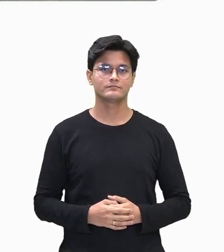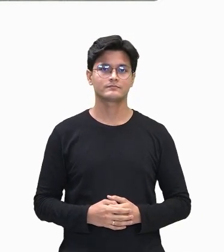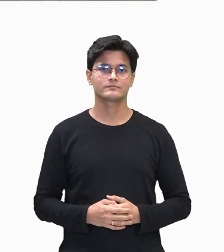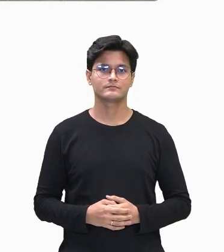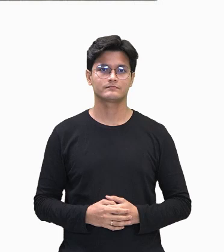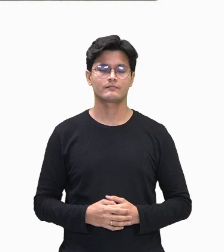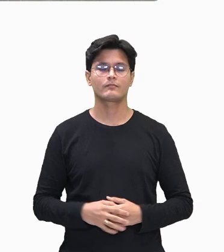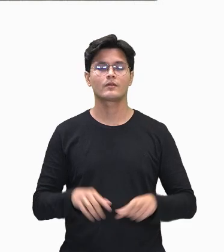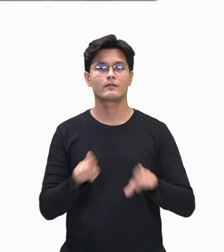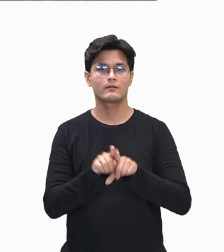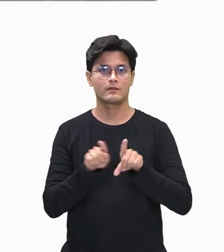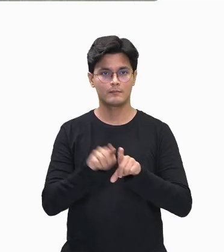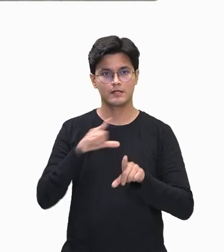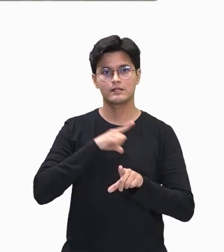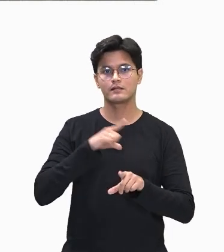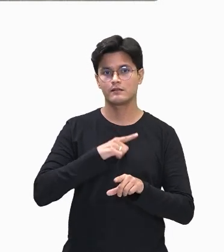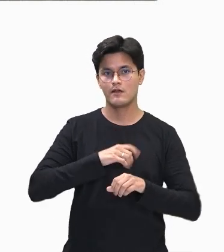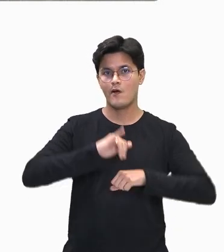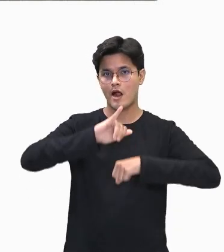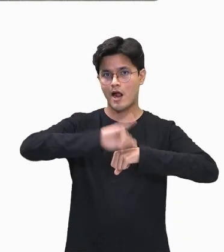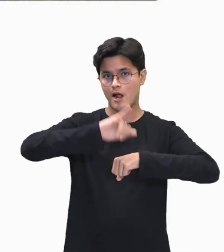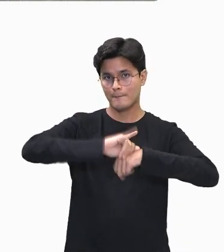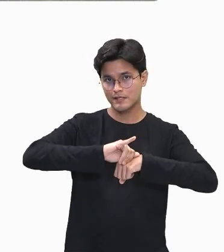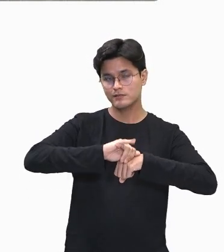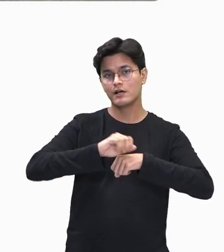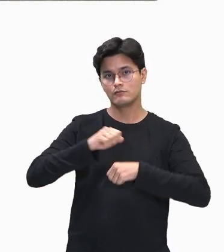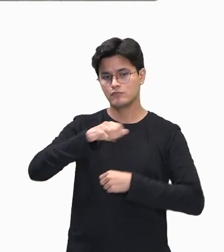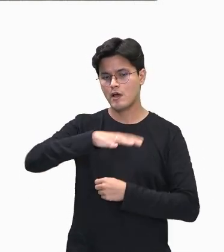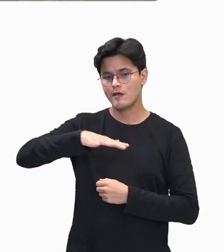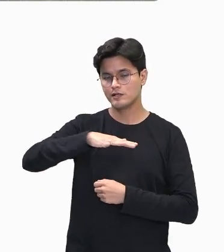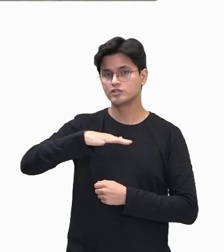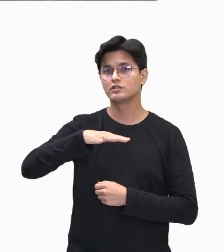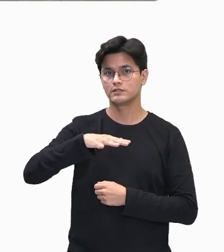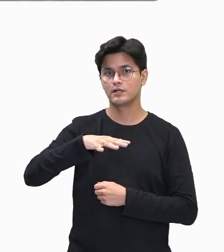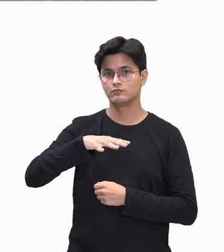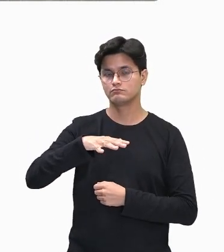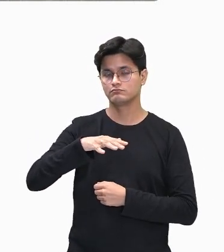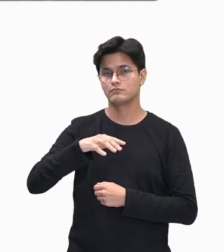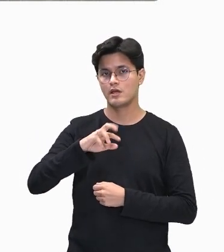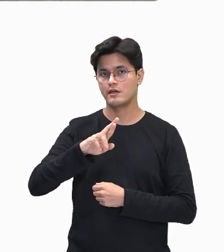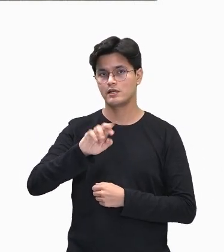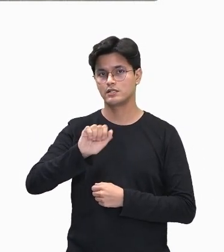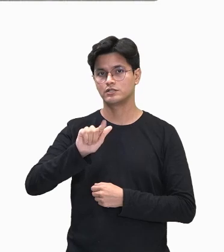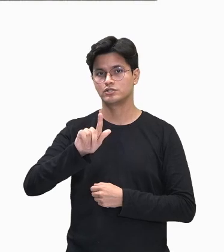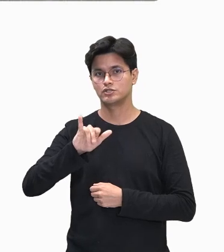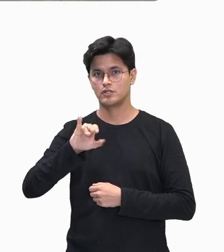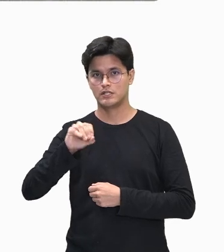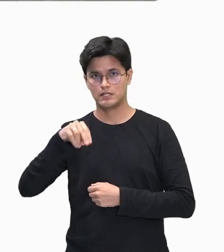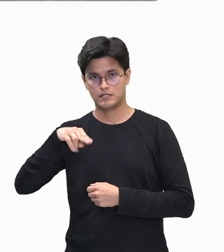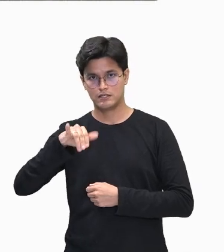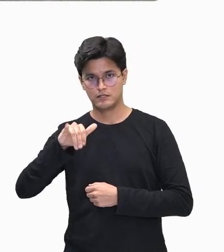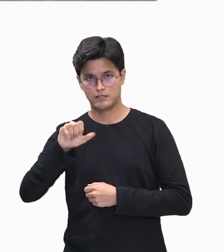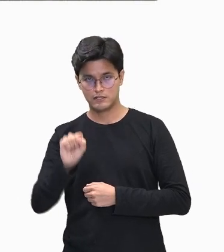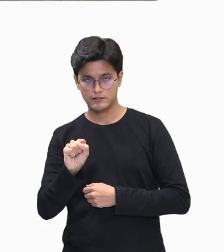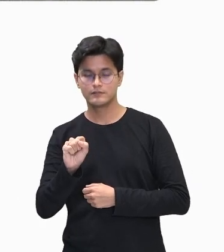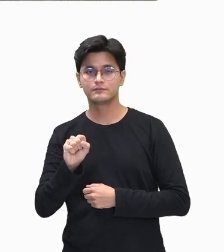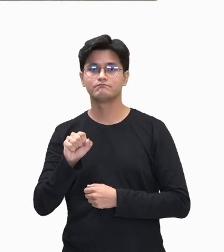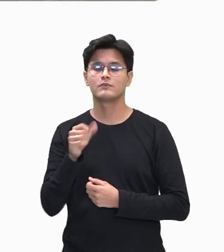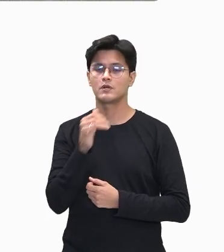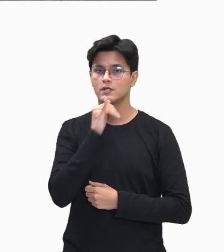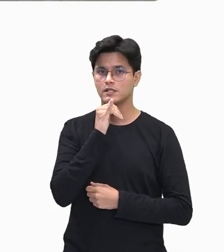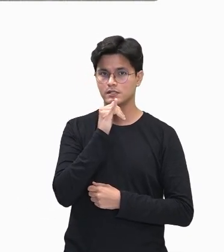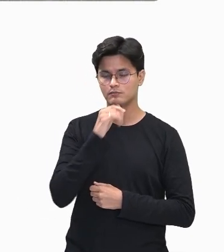as capitais regionais que constituem a rede urbana brasileira, né? Essas capitais regionais, elas